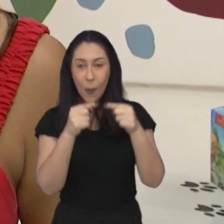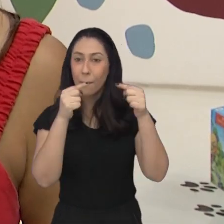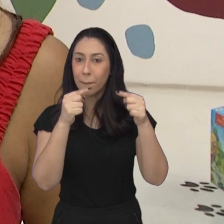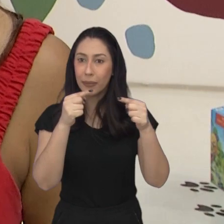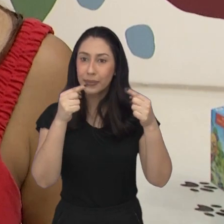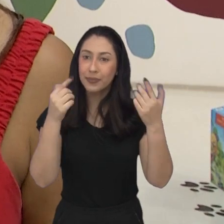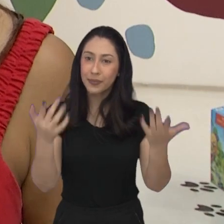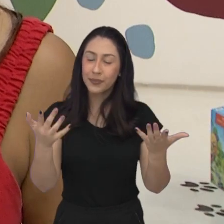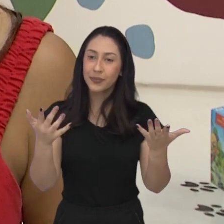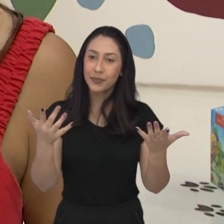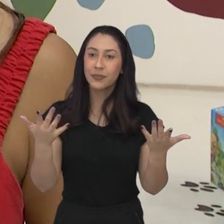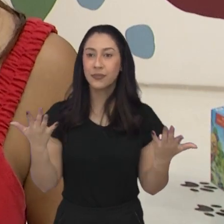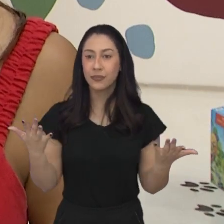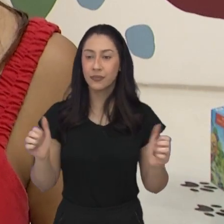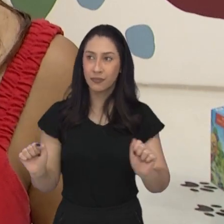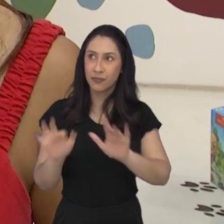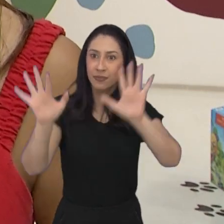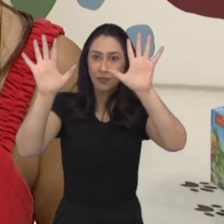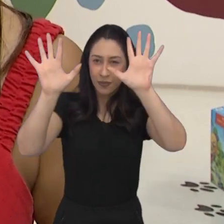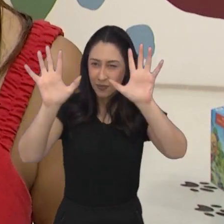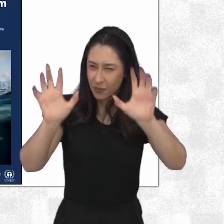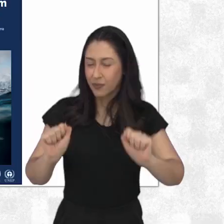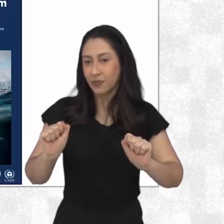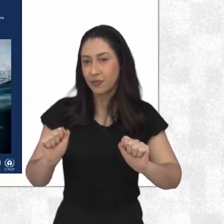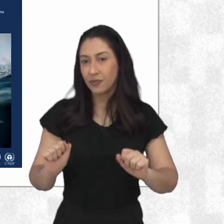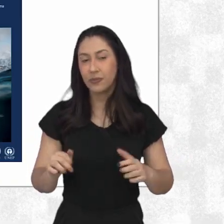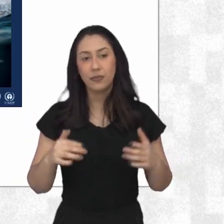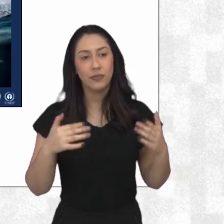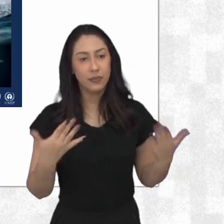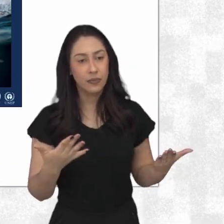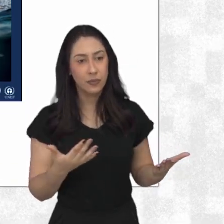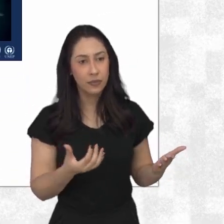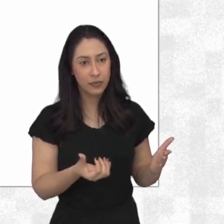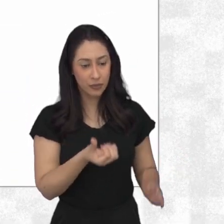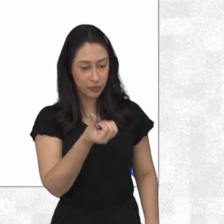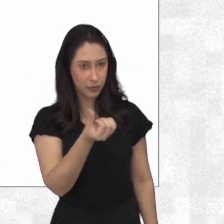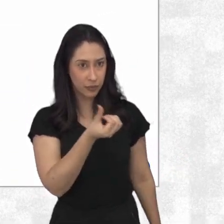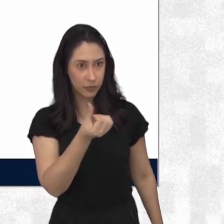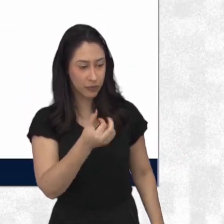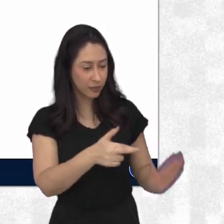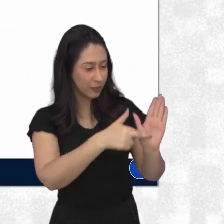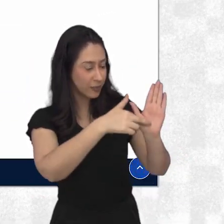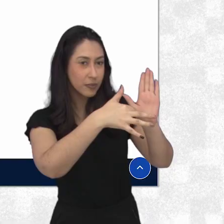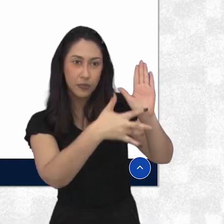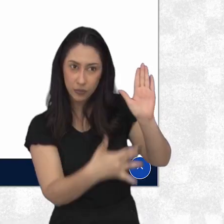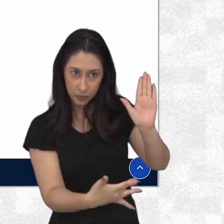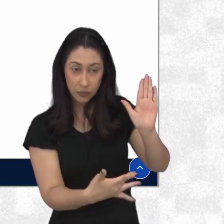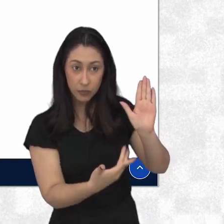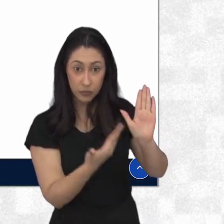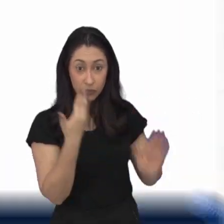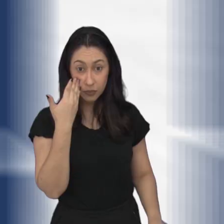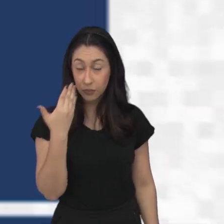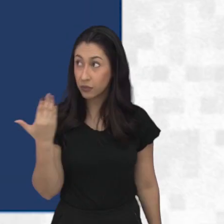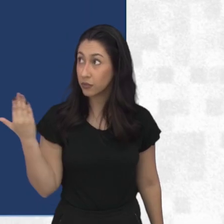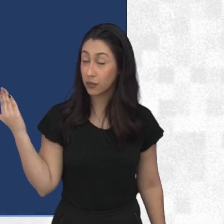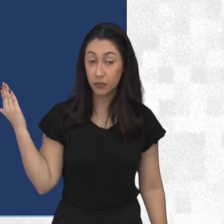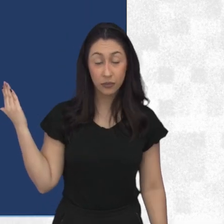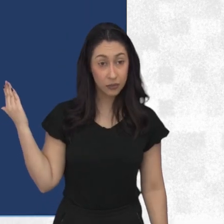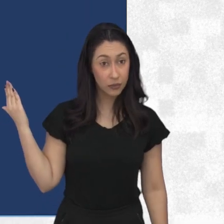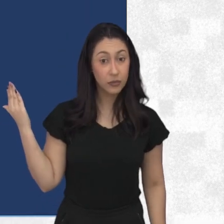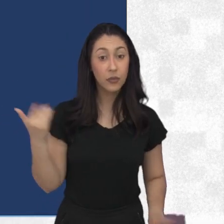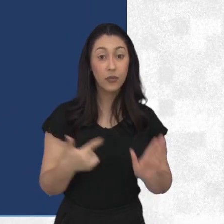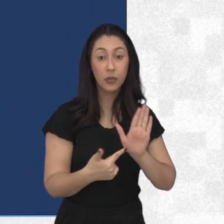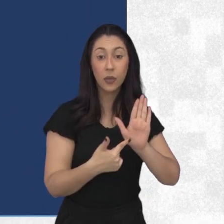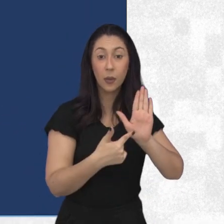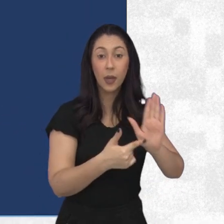alinhadas aí ao princípio de mitigação de emissões. O resultado do 6º relatório de avaliação do IPCC, o